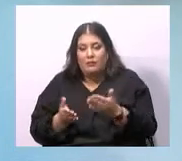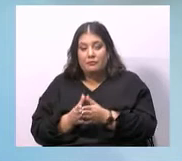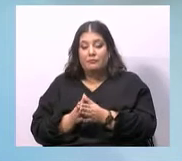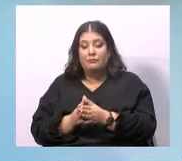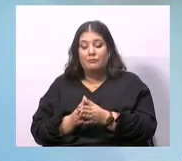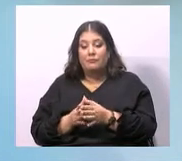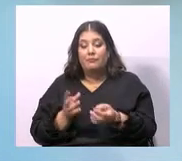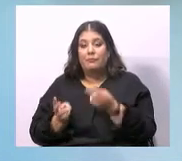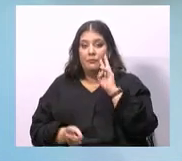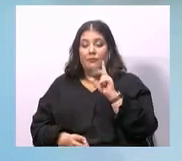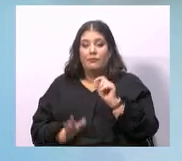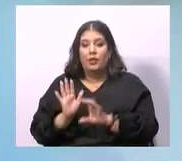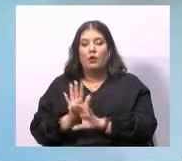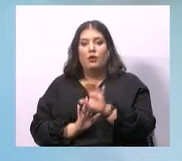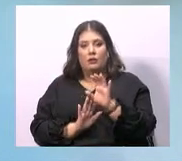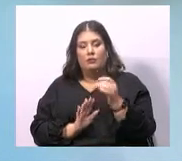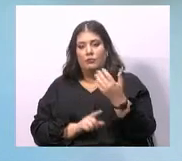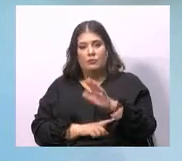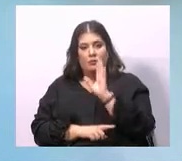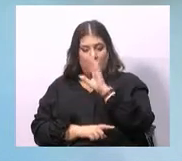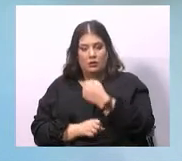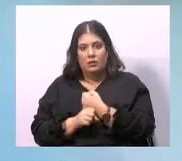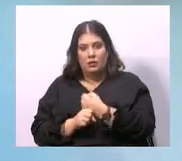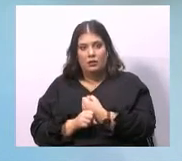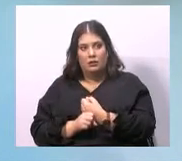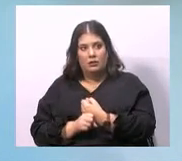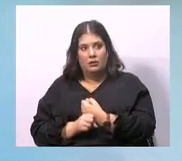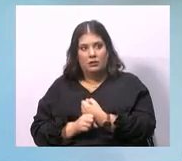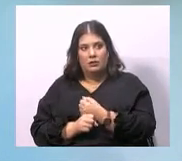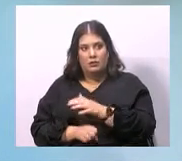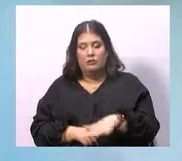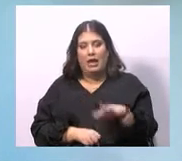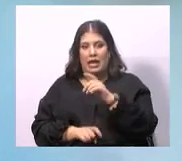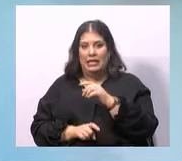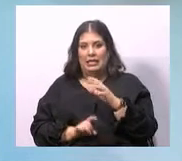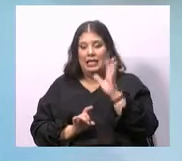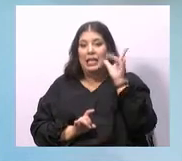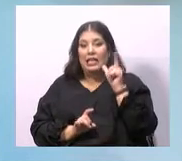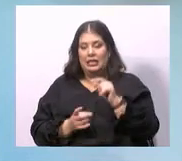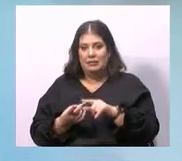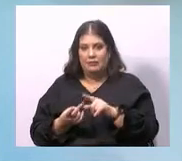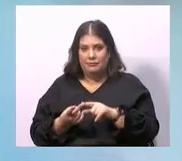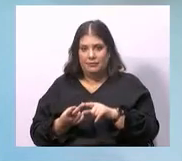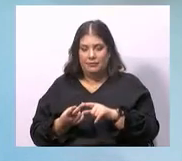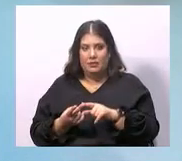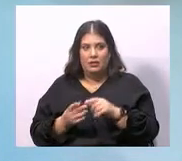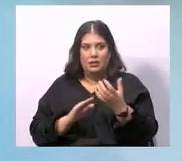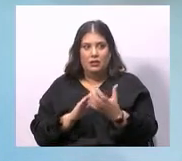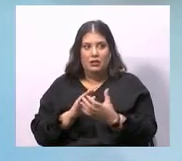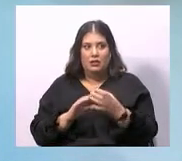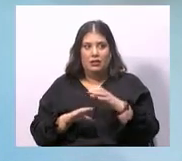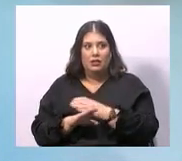também muitas vezes as condições, porque, por exemplo, se nós trabalharmos num local que seja quente, se usarmos biqueira de aço, que não sei se é o